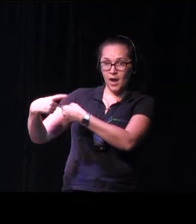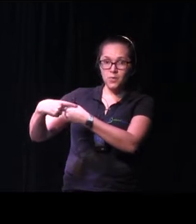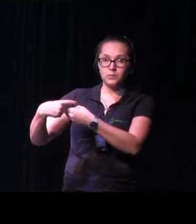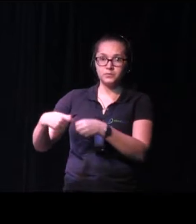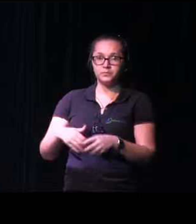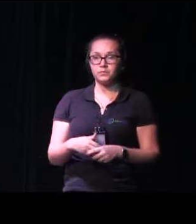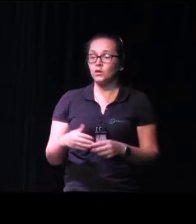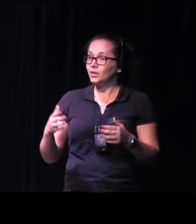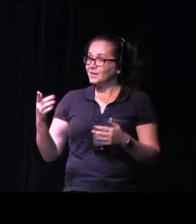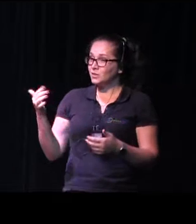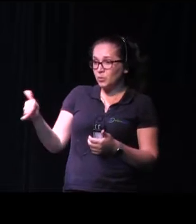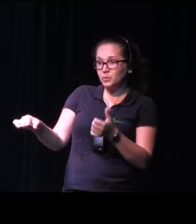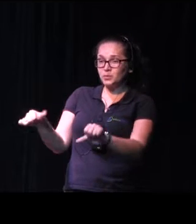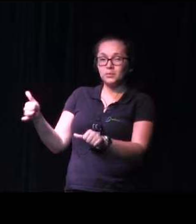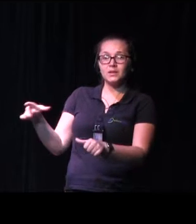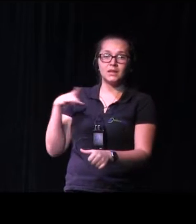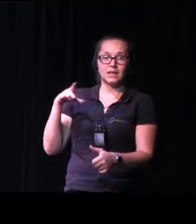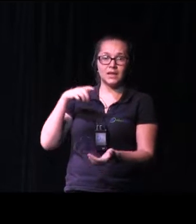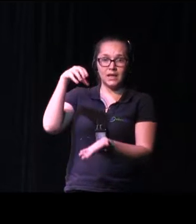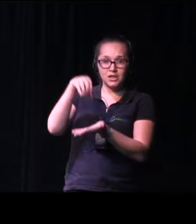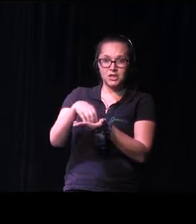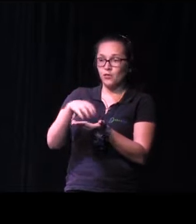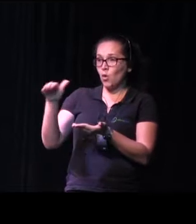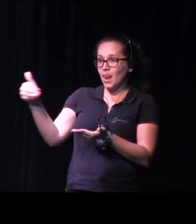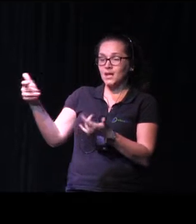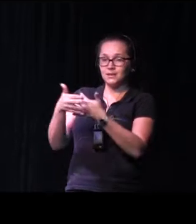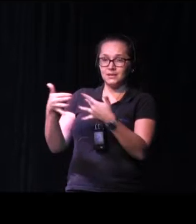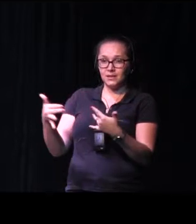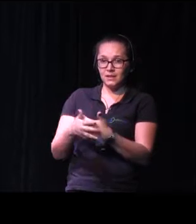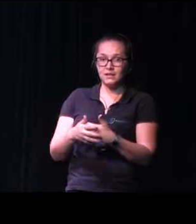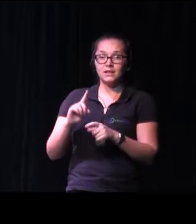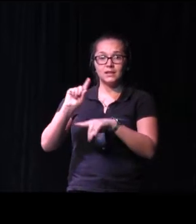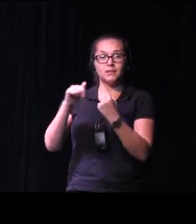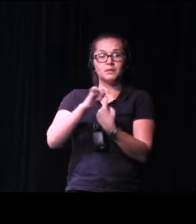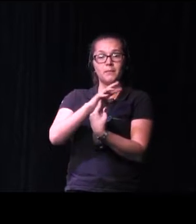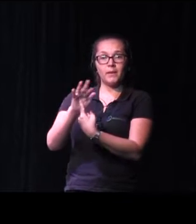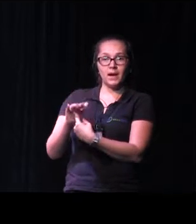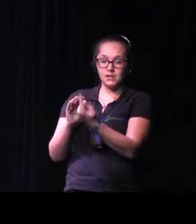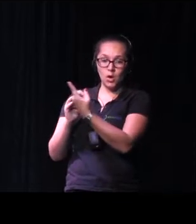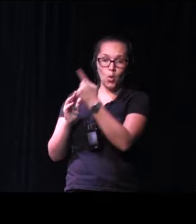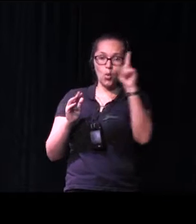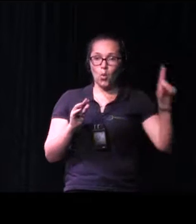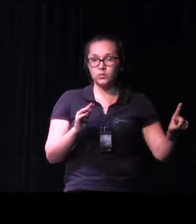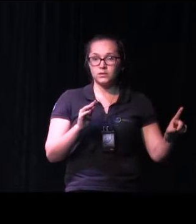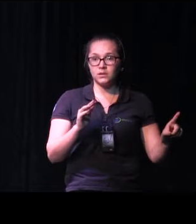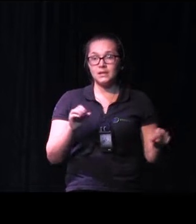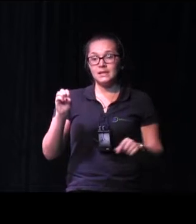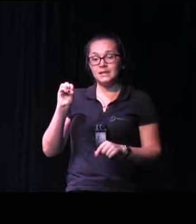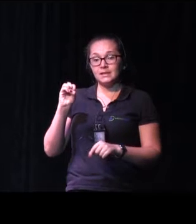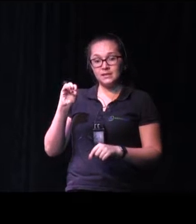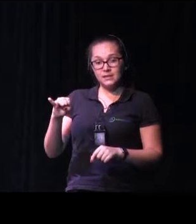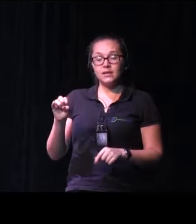e este bairro, que é todo negativo da cidade, que estava desse lado, e a praça estava do